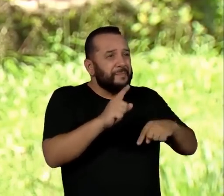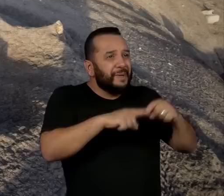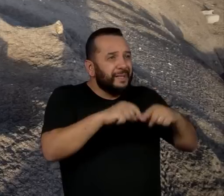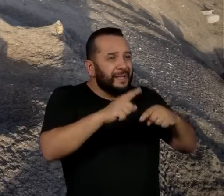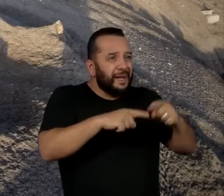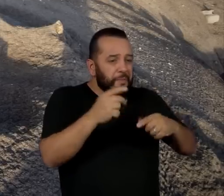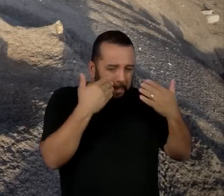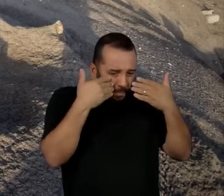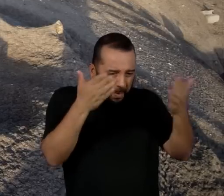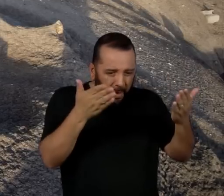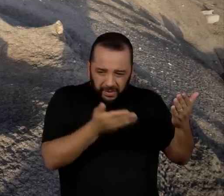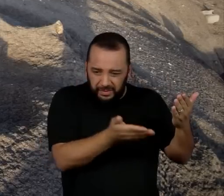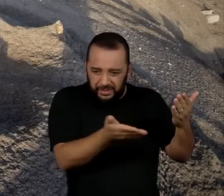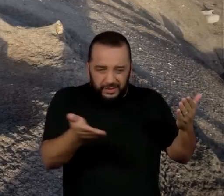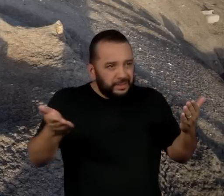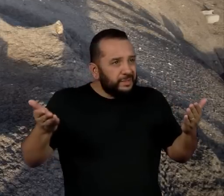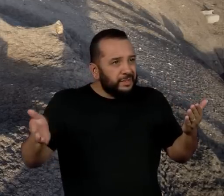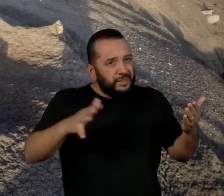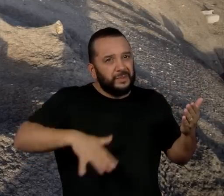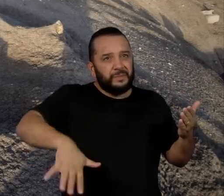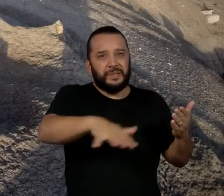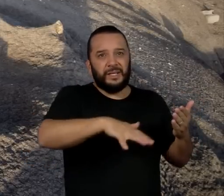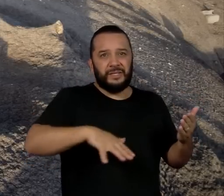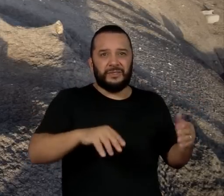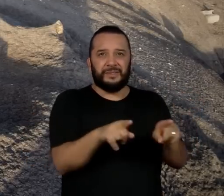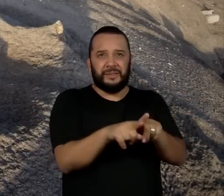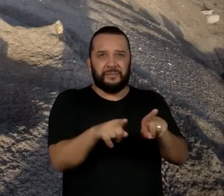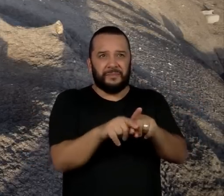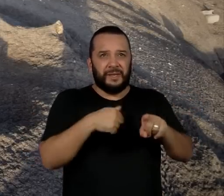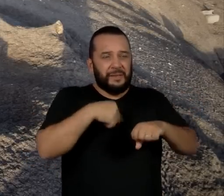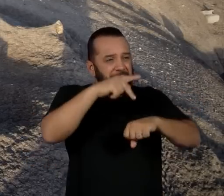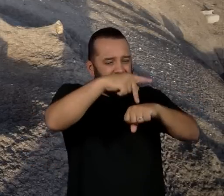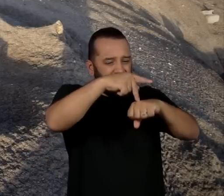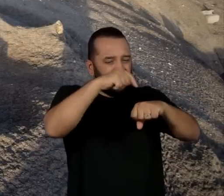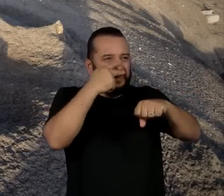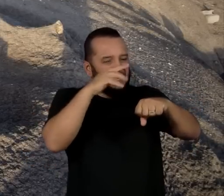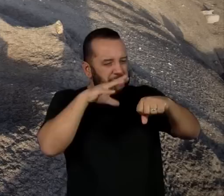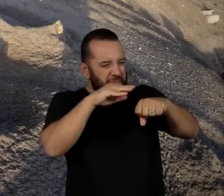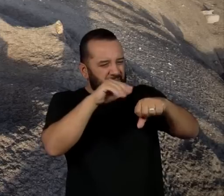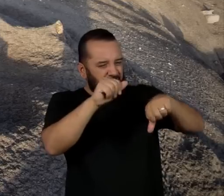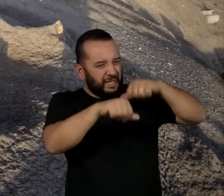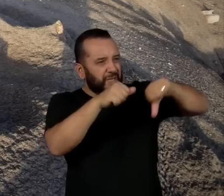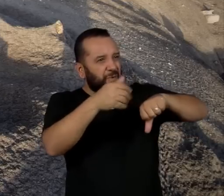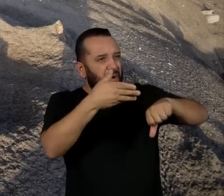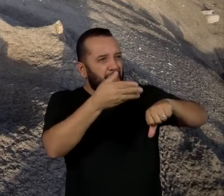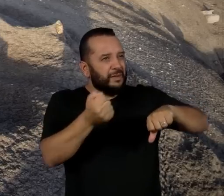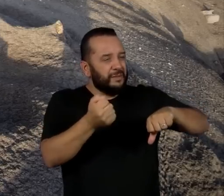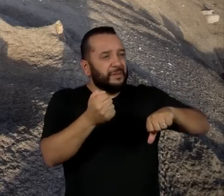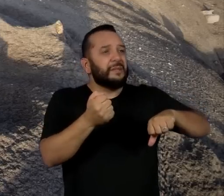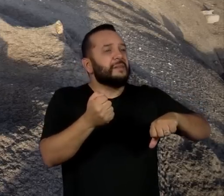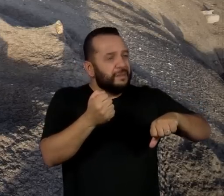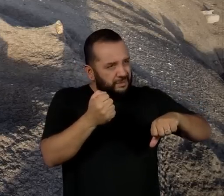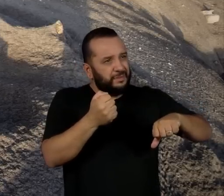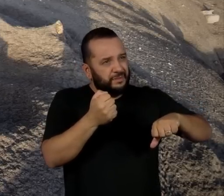ambiente, transformando inclusive a feição dos costões rochosos. E é muito curioso que isso dá por